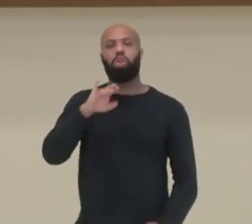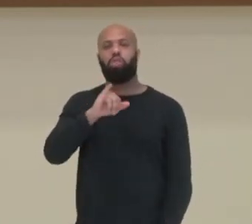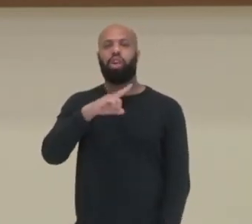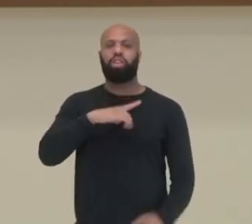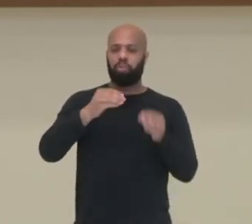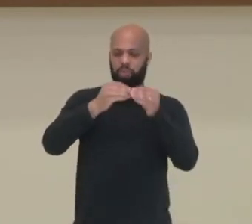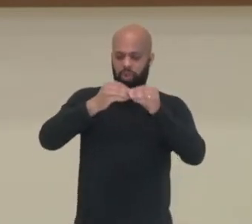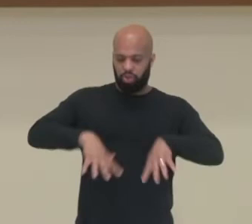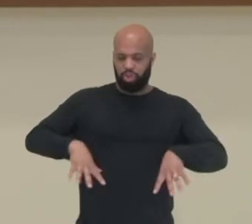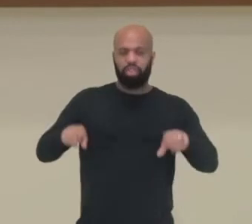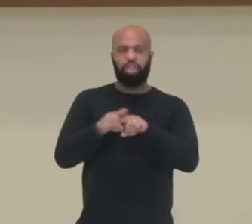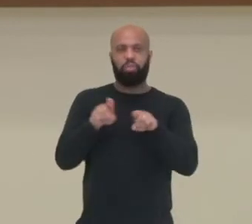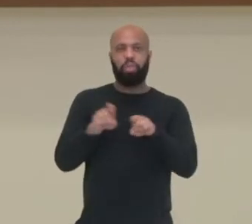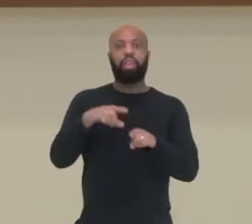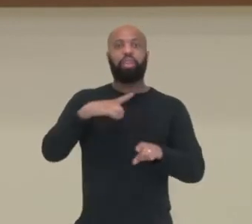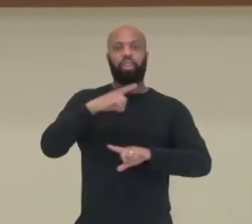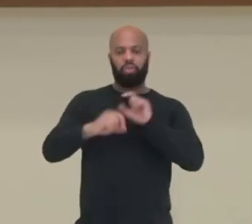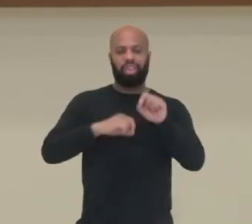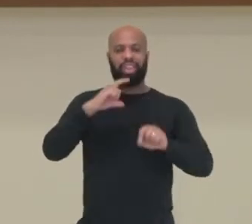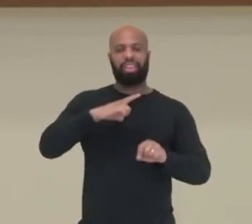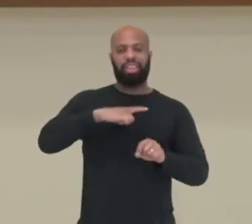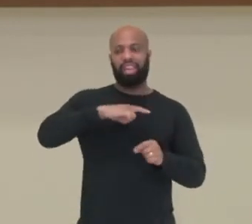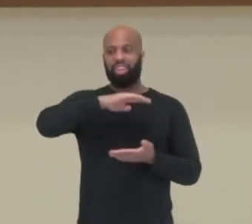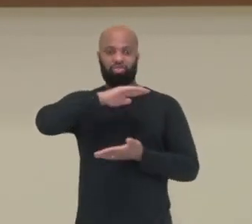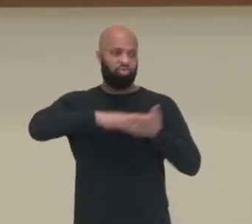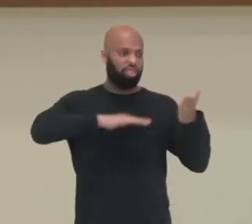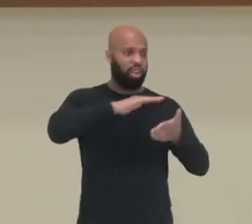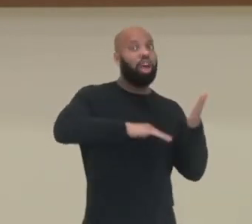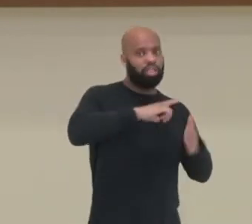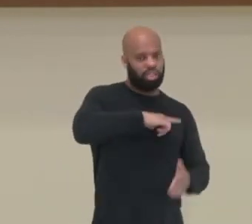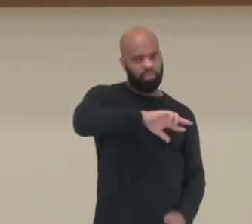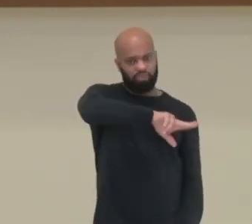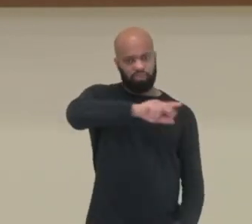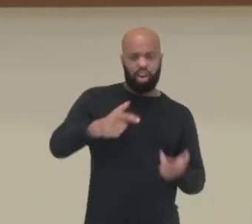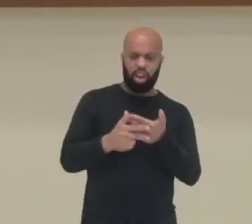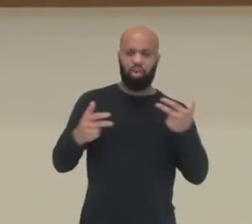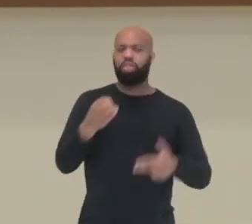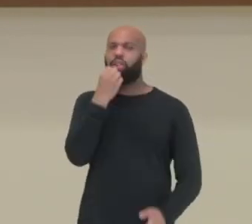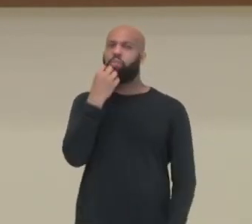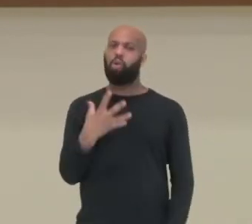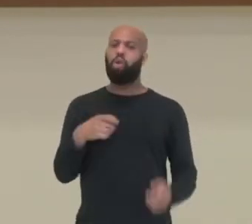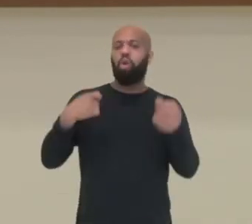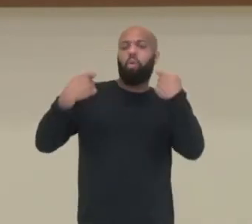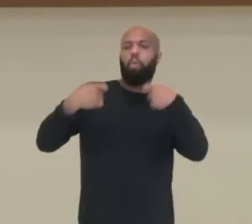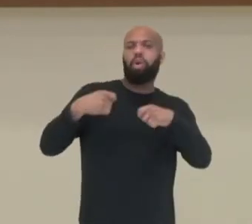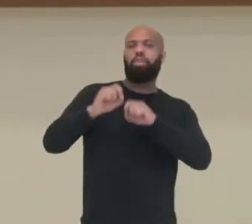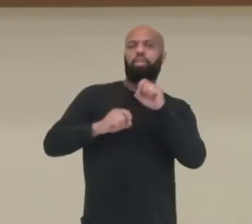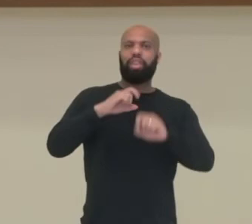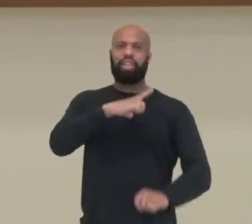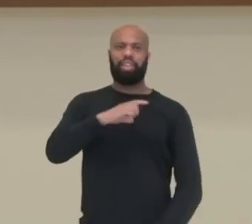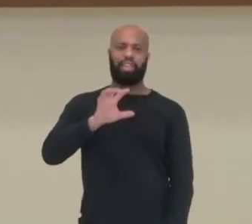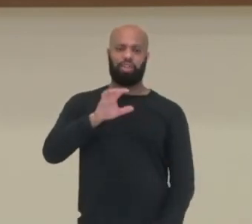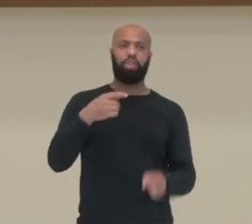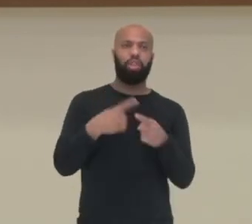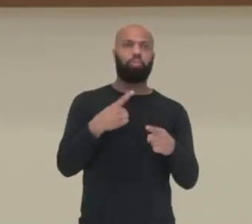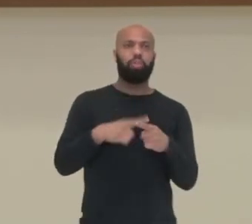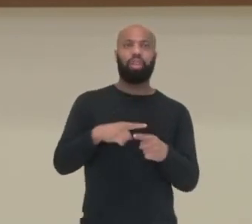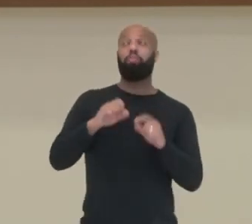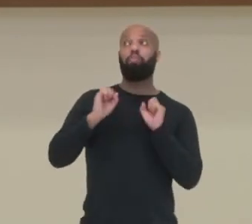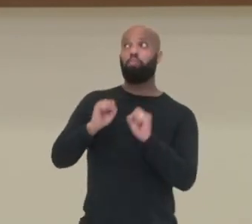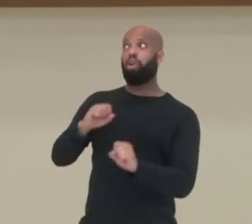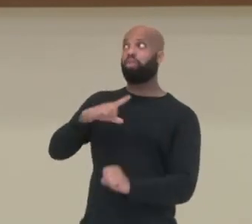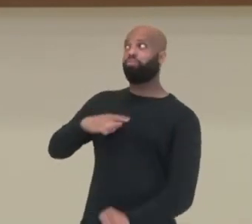prejudicado. Óbvio que a gente tem que filtrar. Tem muita coisa boa também, mas tem que existir esse filtro, porque senão a gente cai aqui,